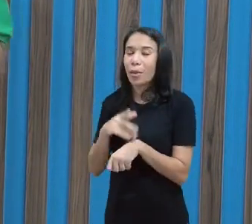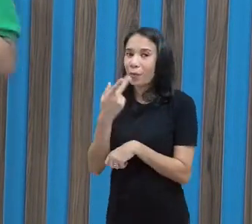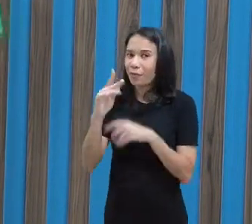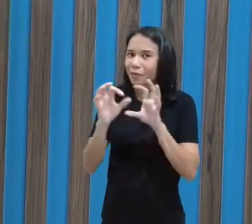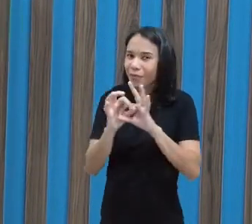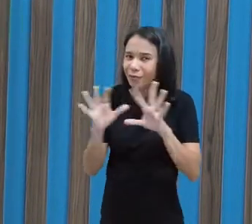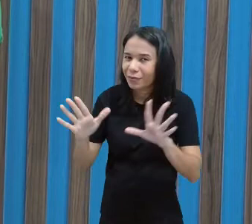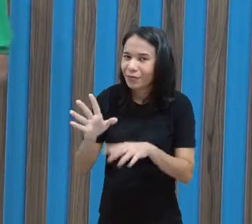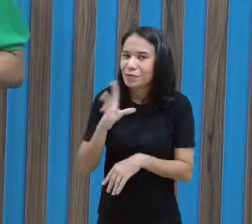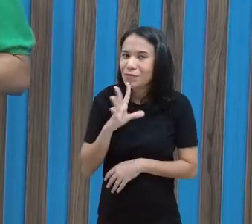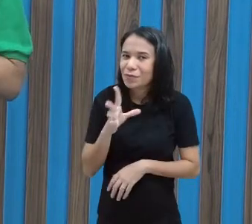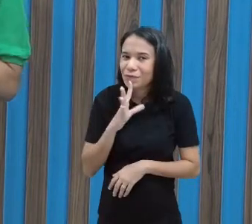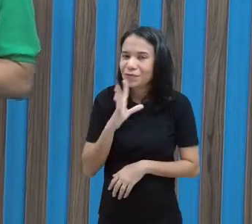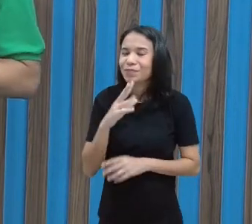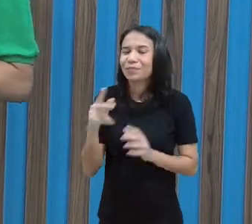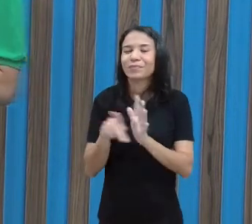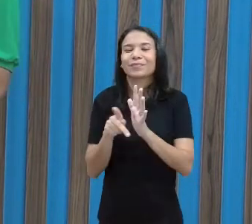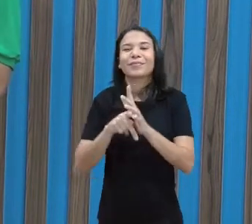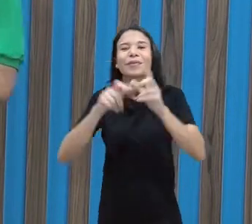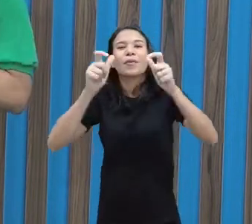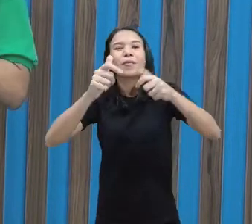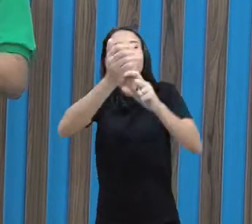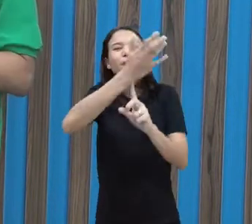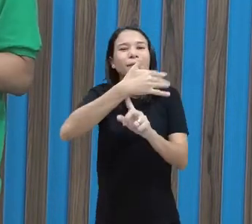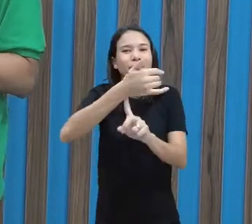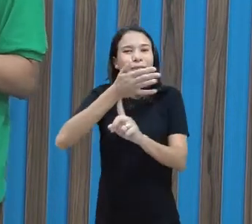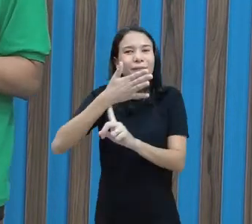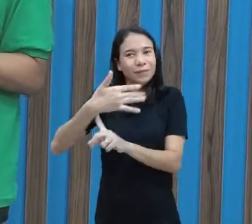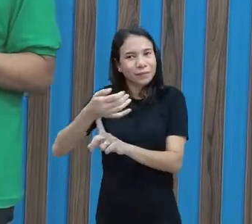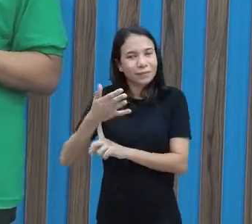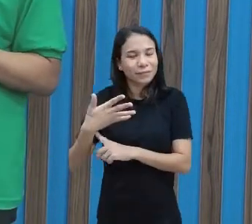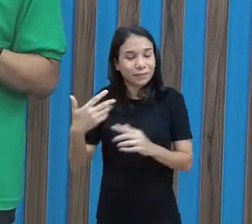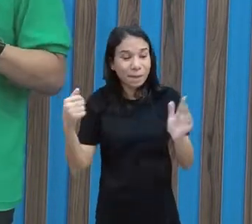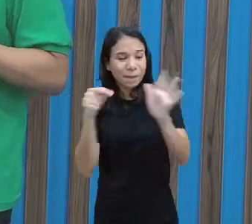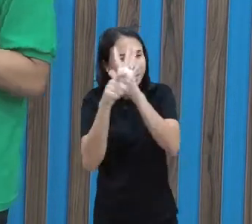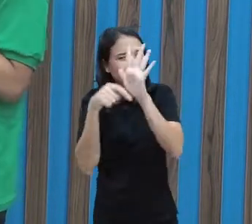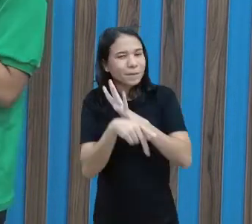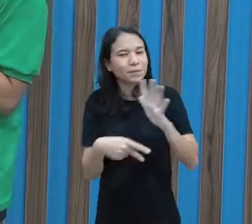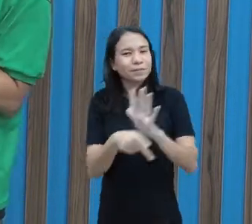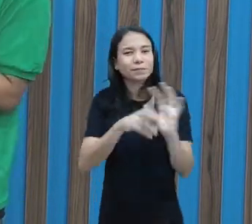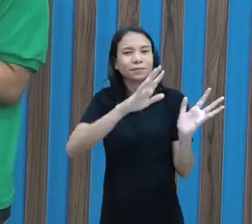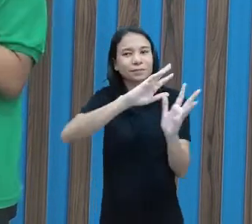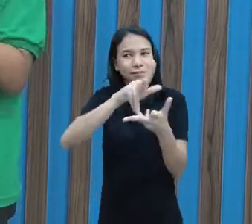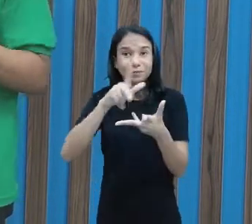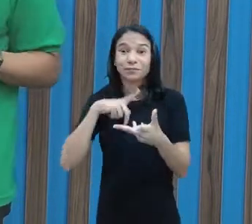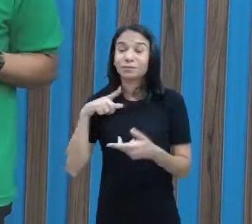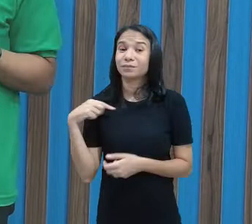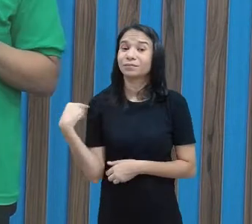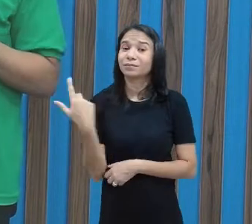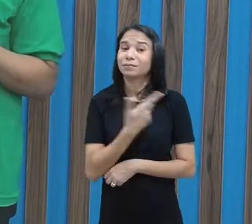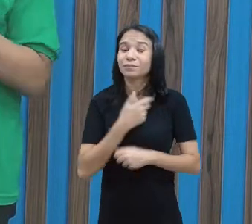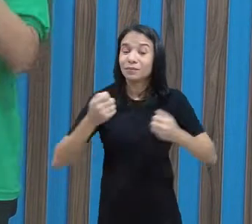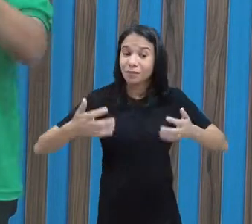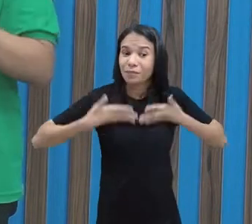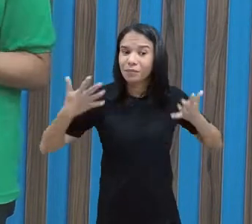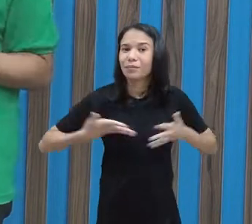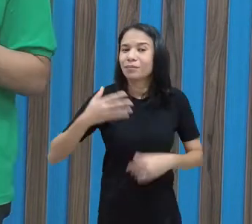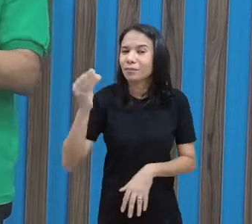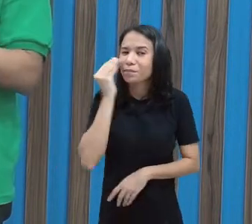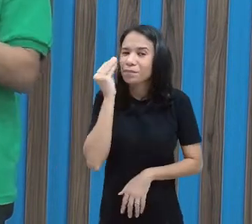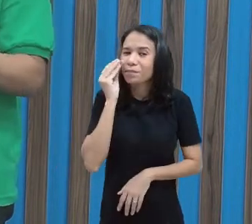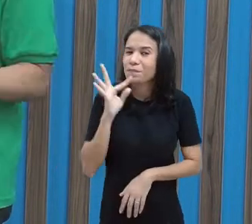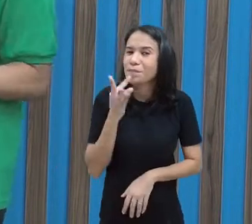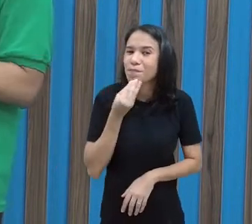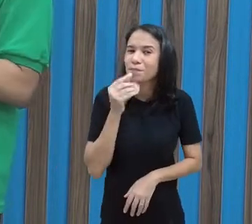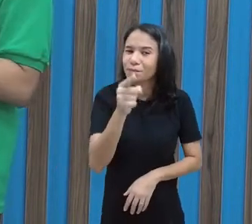vocês sabiam de onde é essas bandeiras, né? A gente vai fazer uns quizzes assim geográficos, né? Algumas coisas para testar os conhecimentos de